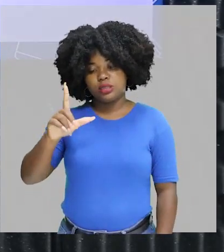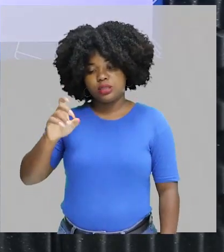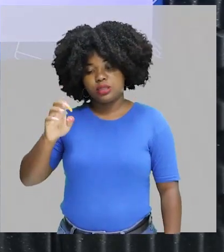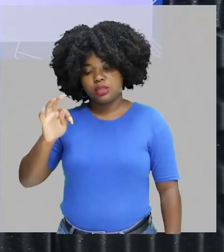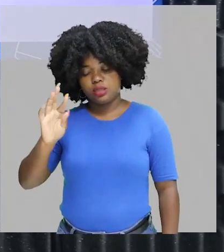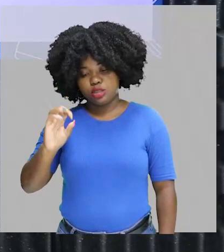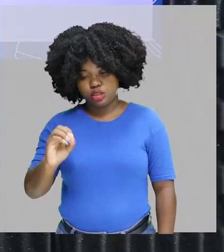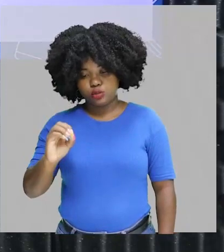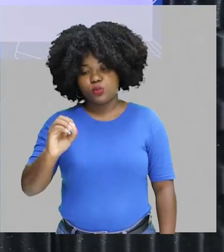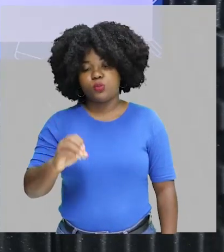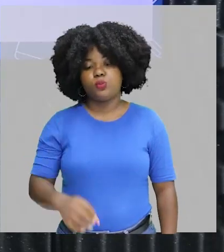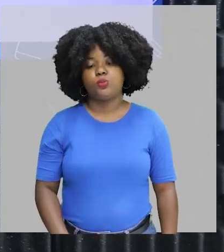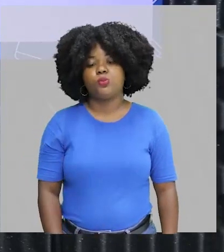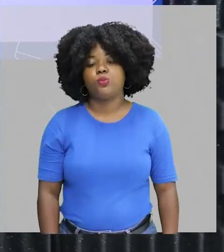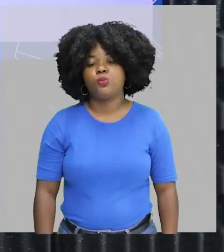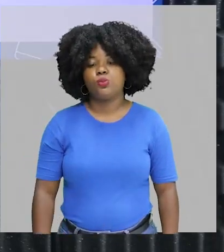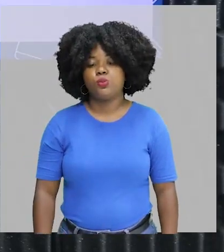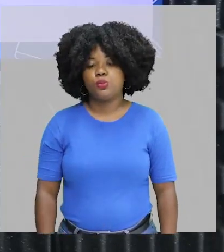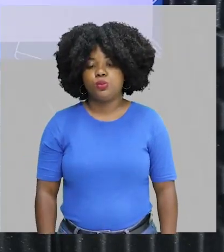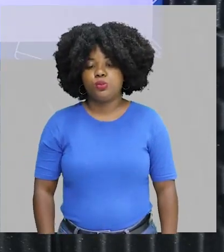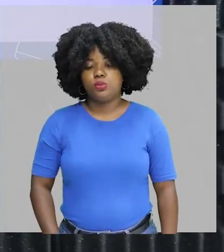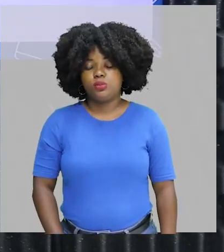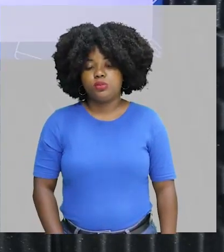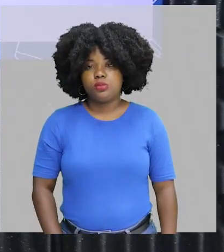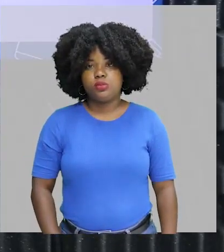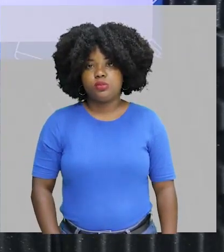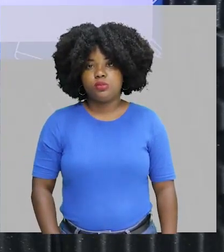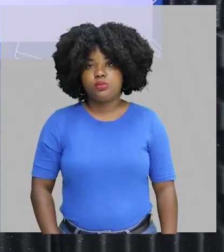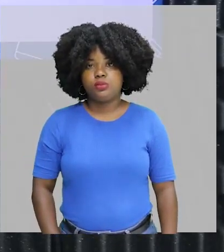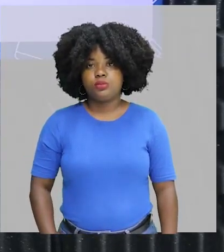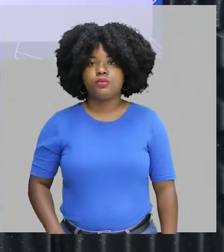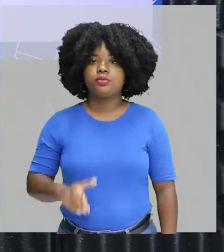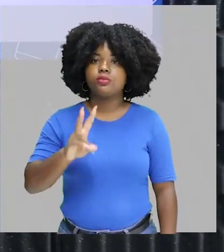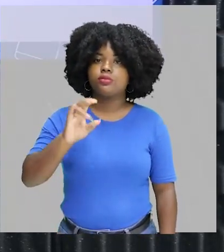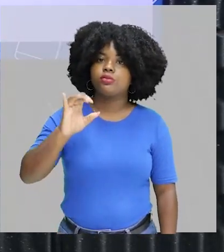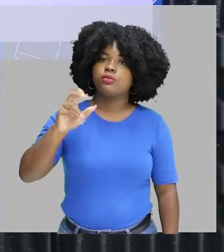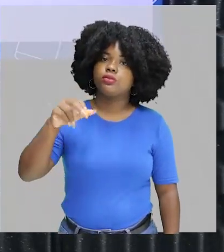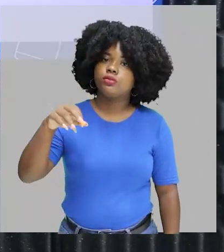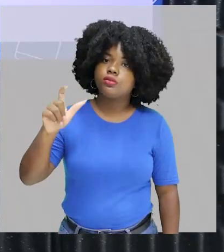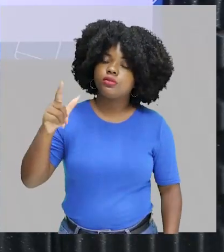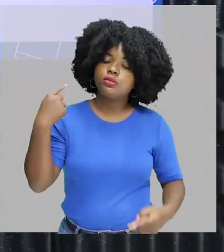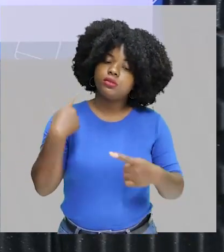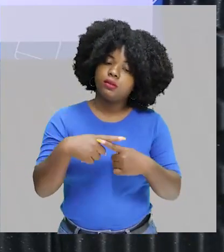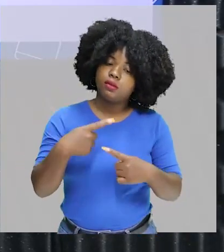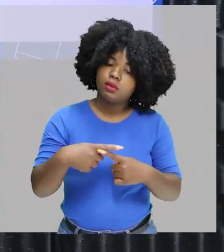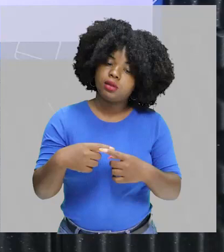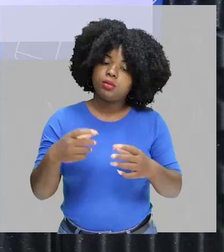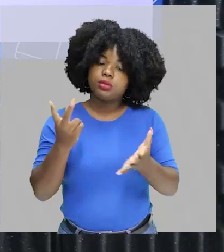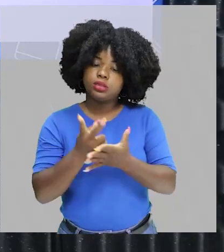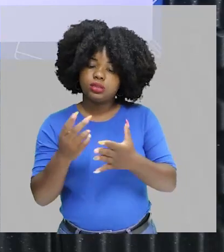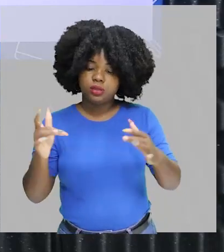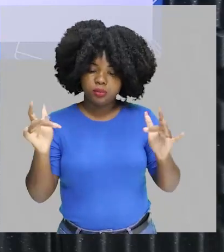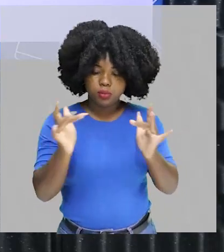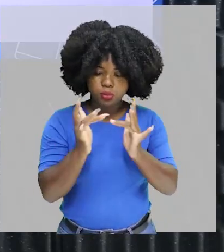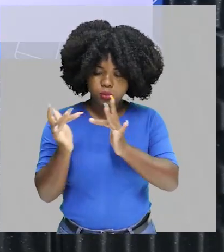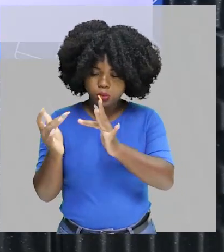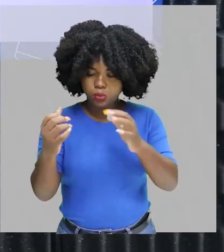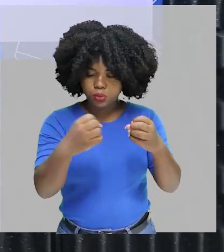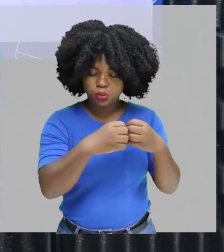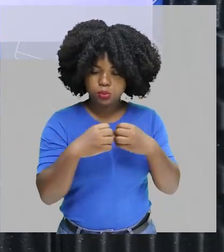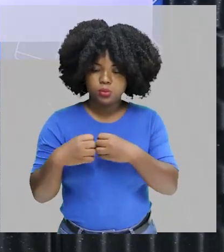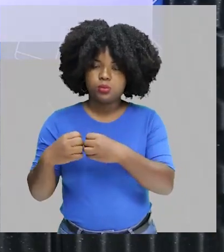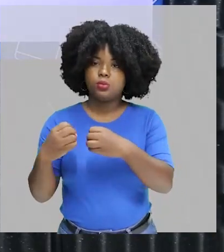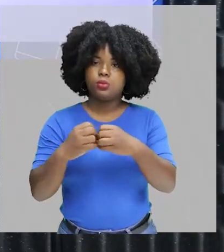dialeto. E nesse caso, um dialeto vicinal, porque eles vão estar sempre próximos, um